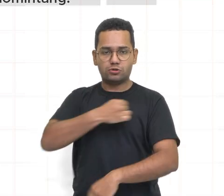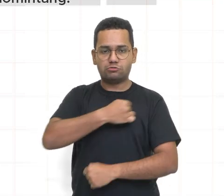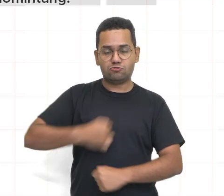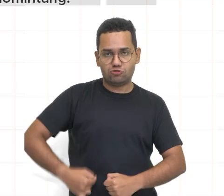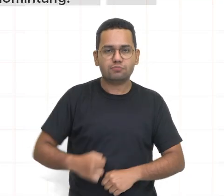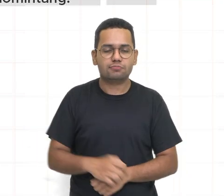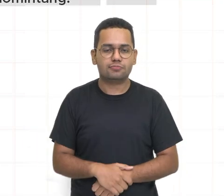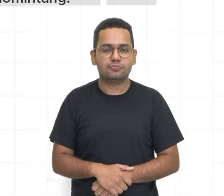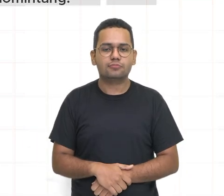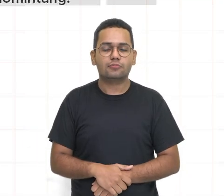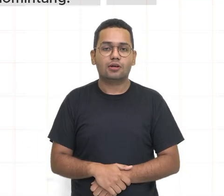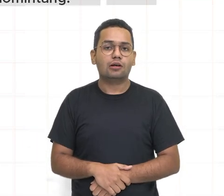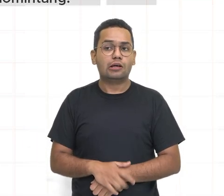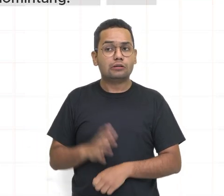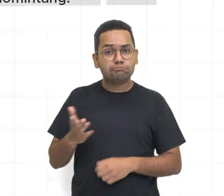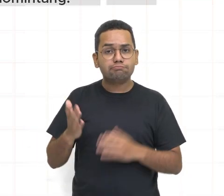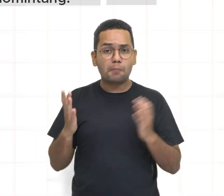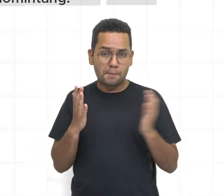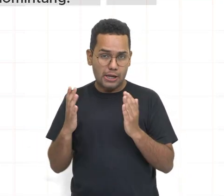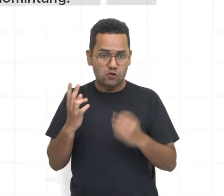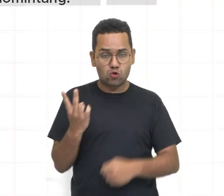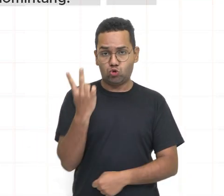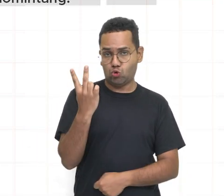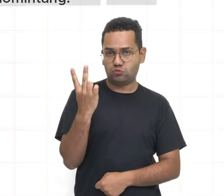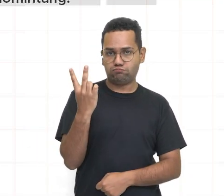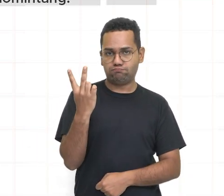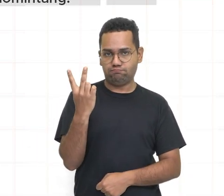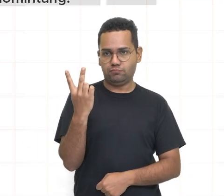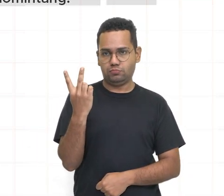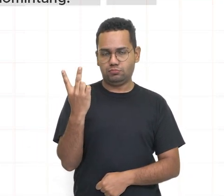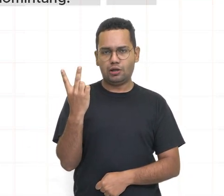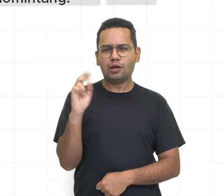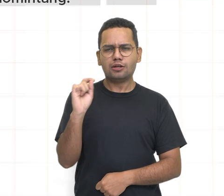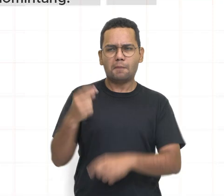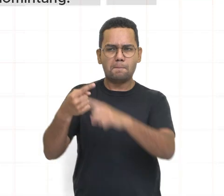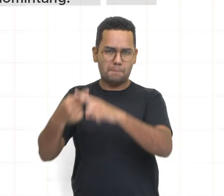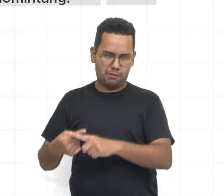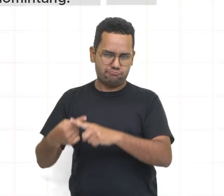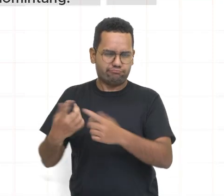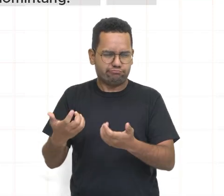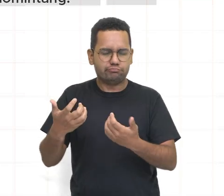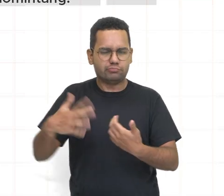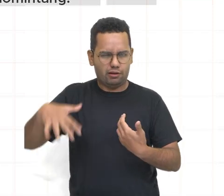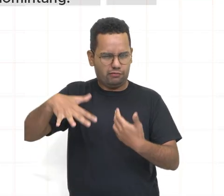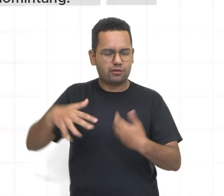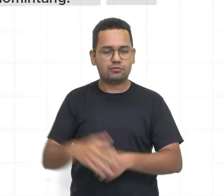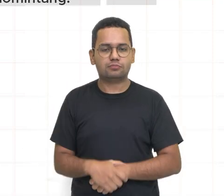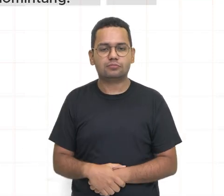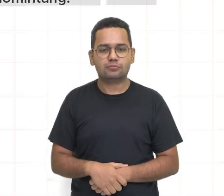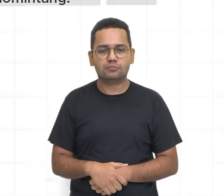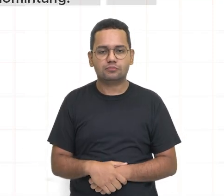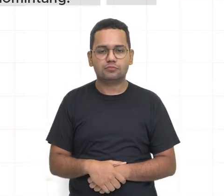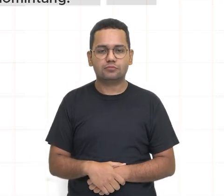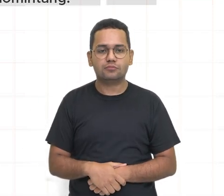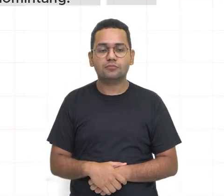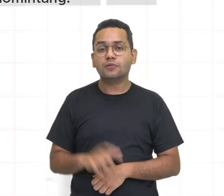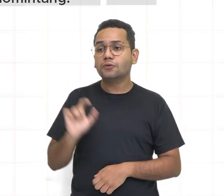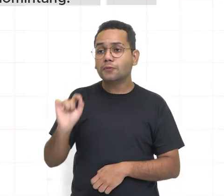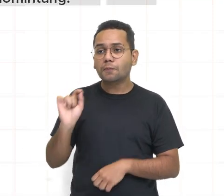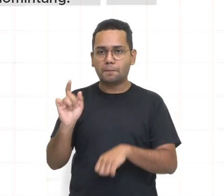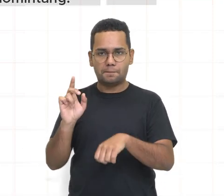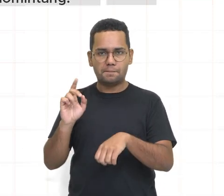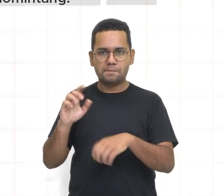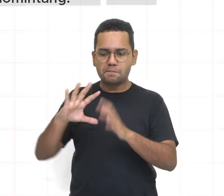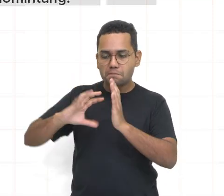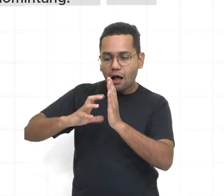Partido Comunista Chinês. Então, a gente está vendo que existiam dois partidos que tinham ali rivalizados durante esse momento, tá, gente? De um